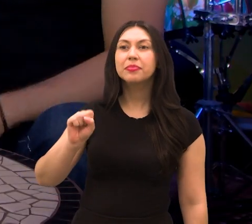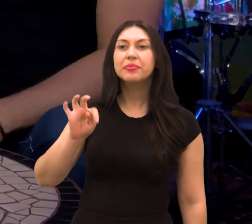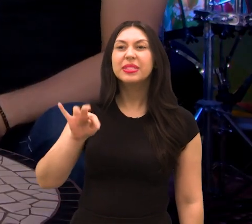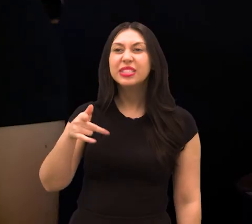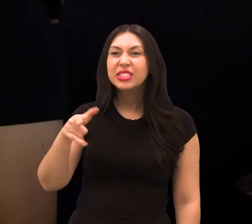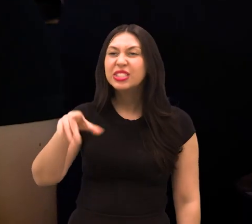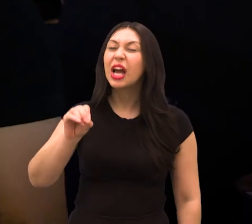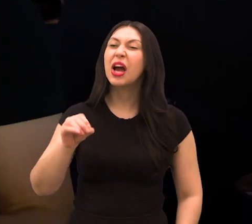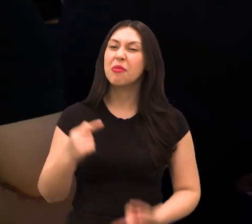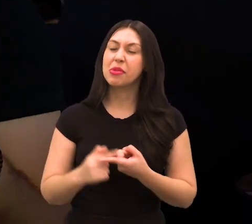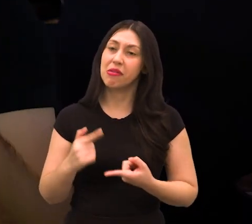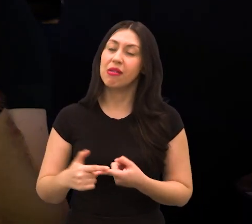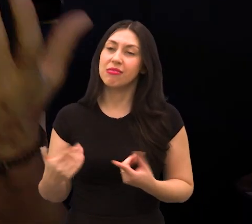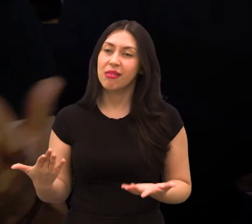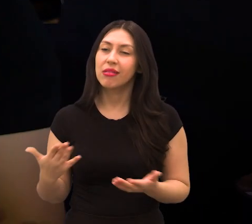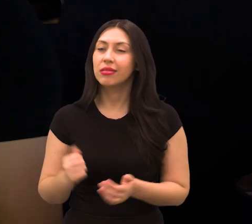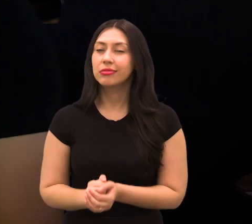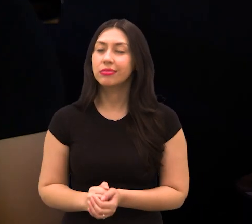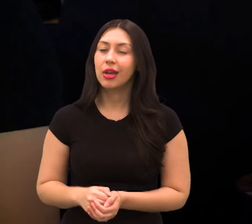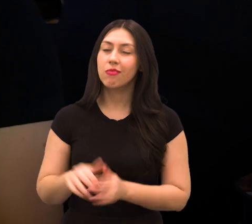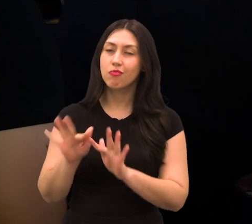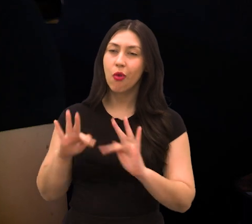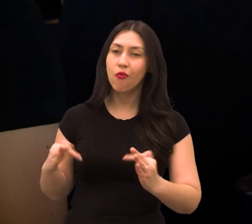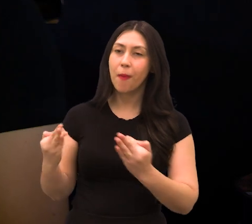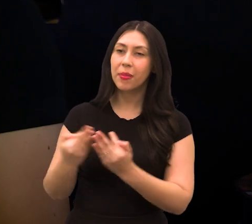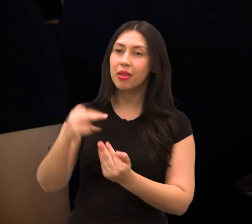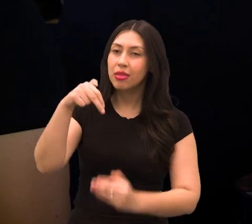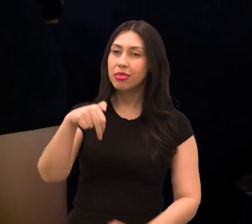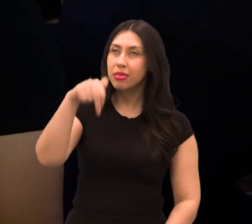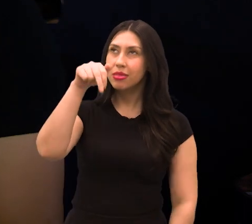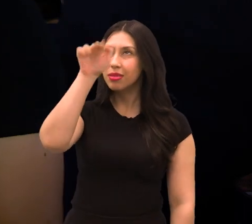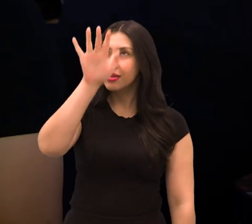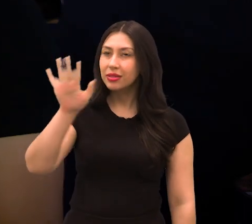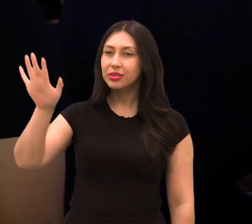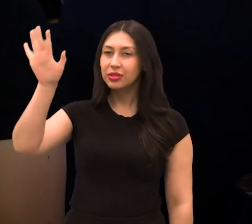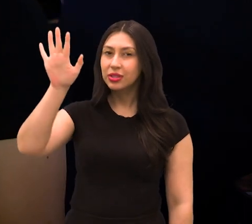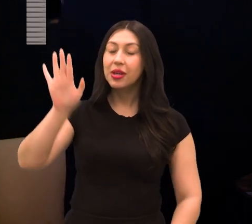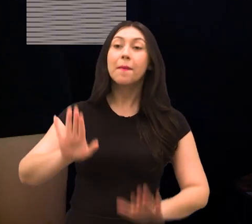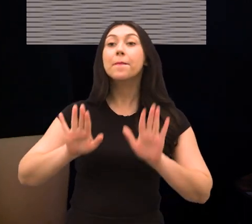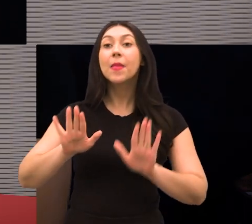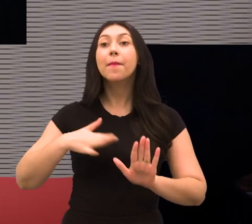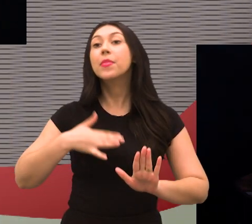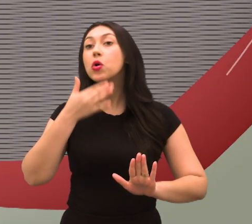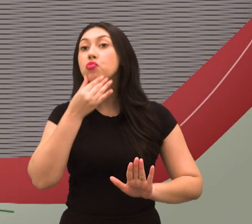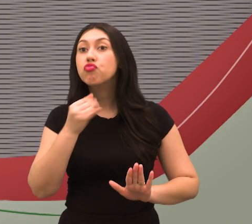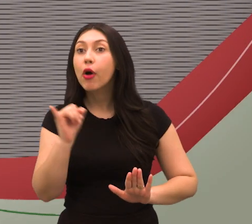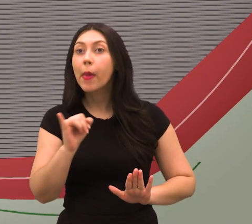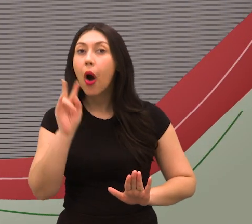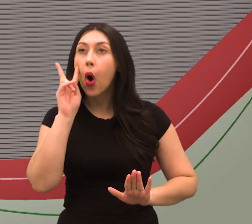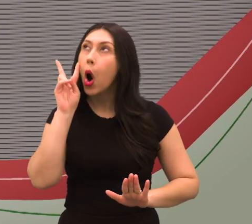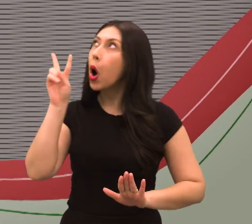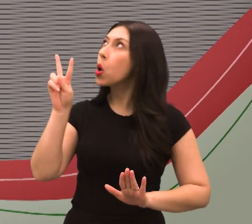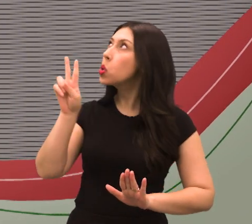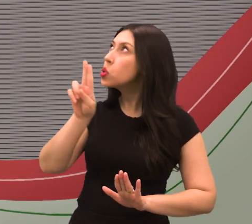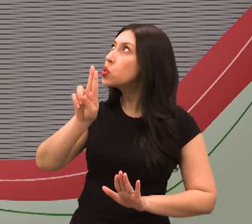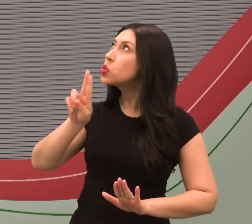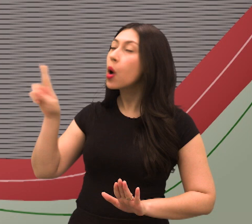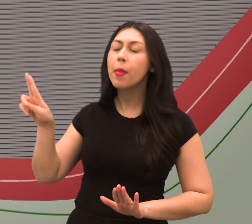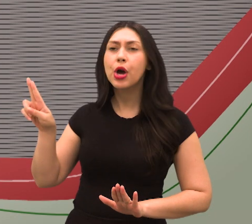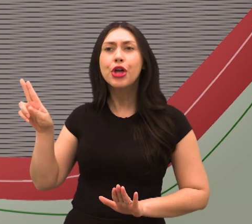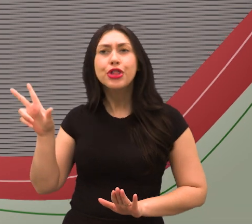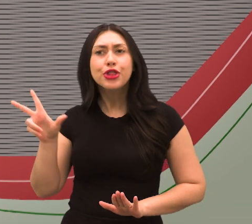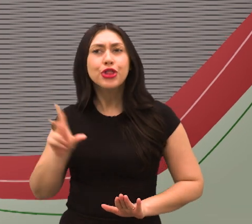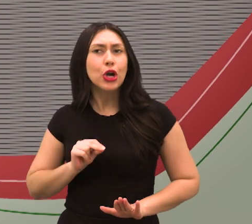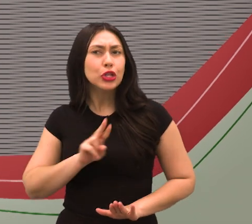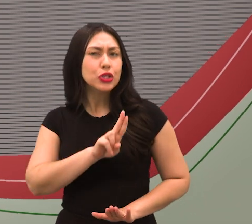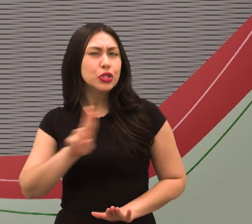real, né? O padrinho nordestino, falecido e tal. E meu irmão viu o nome do Dom Hélder Câmara. Ele falou, pai, tem um nome